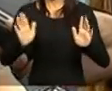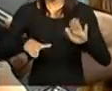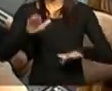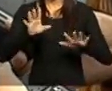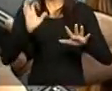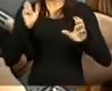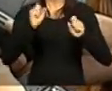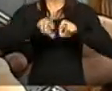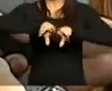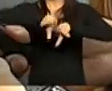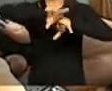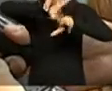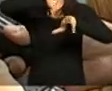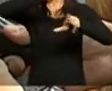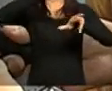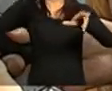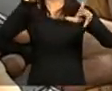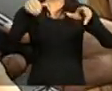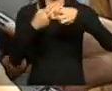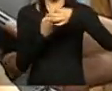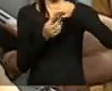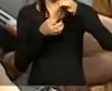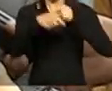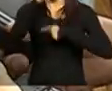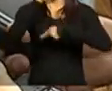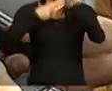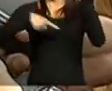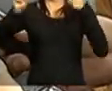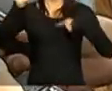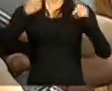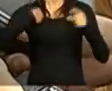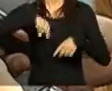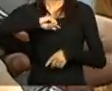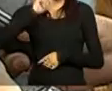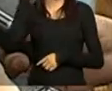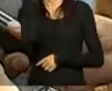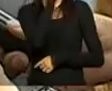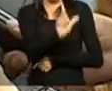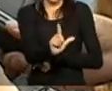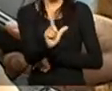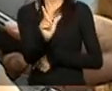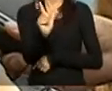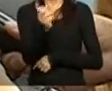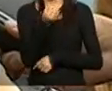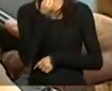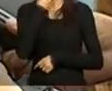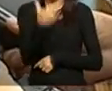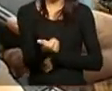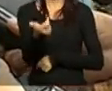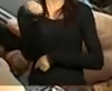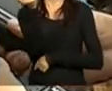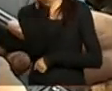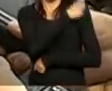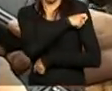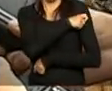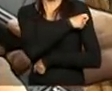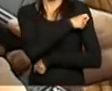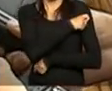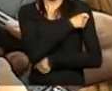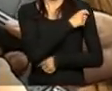acesso com toda essa diversidade a gente sempre consegue índices de cobertura muito expressivos a gente